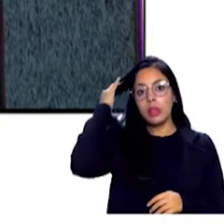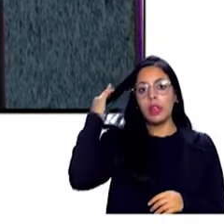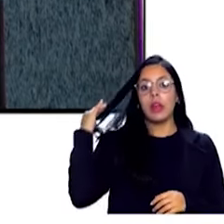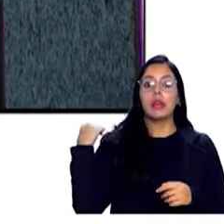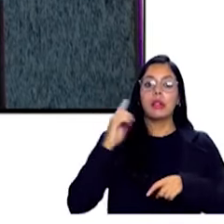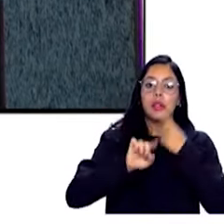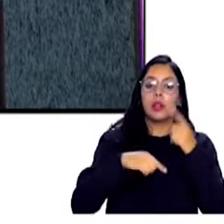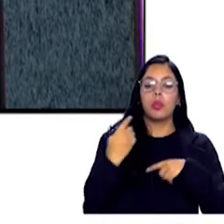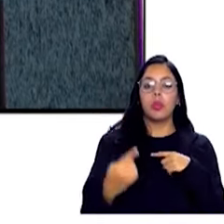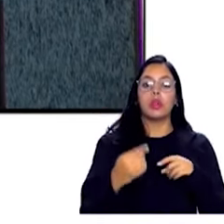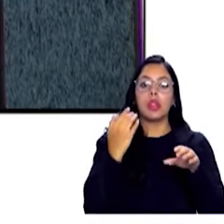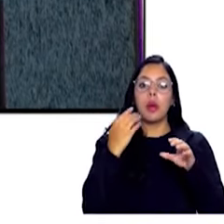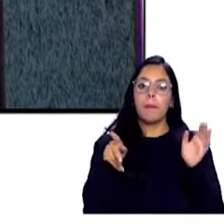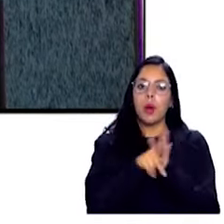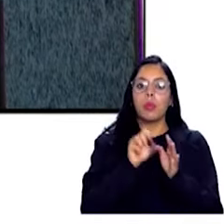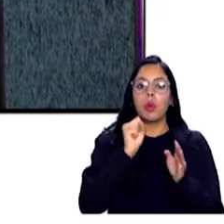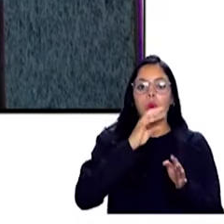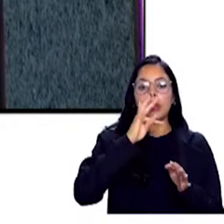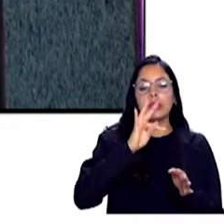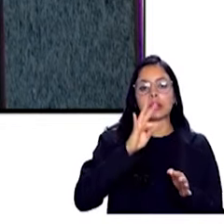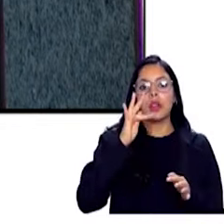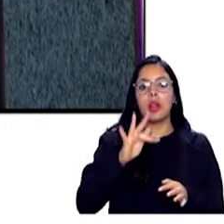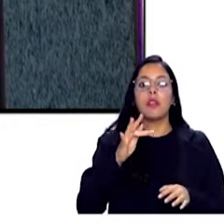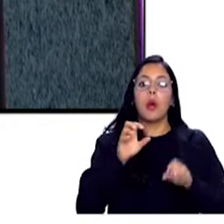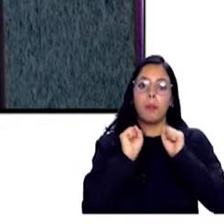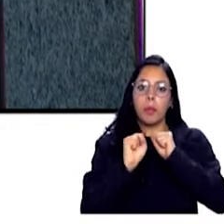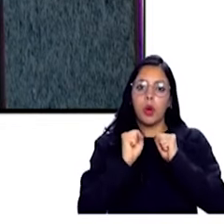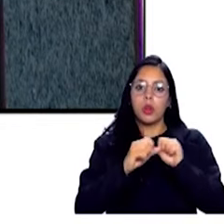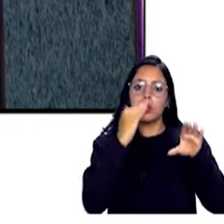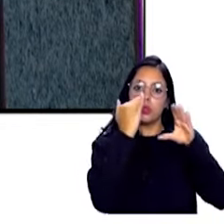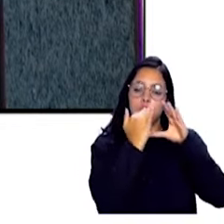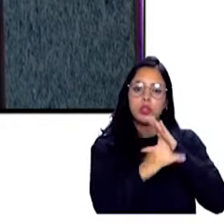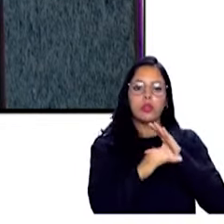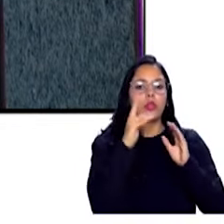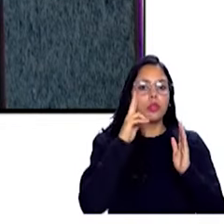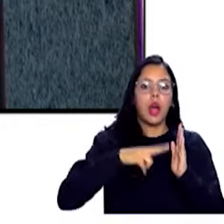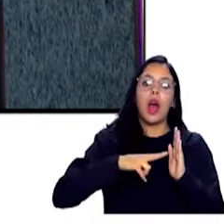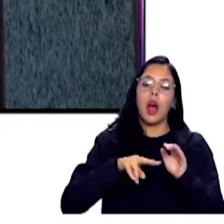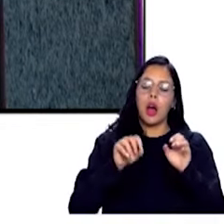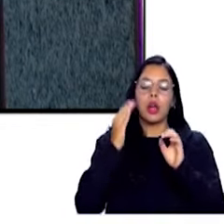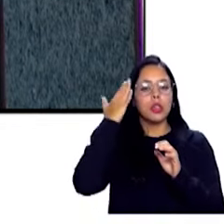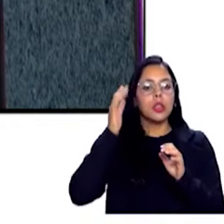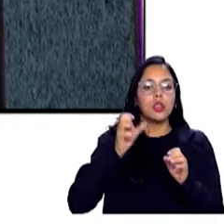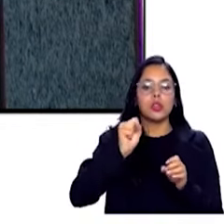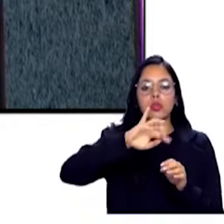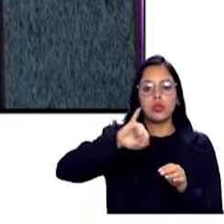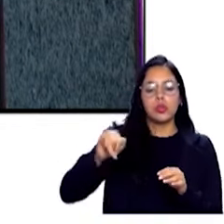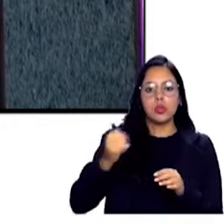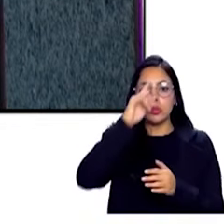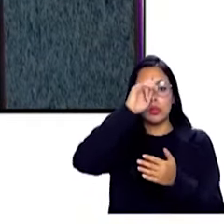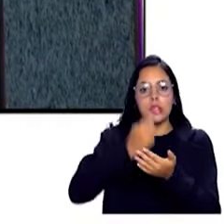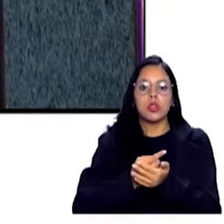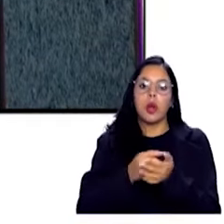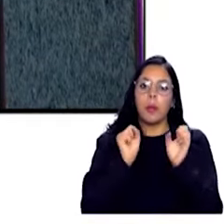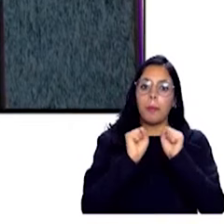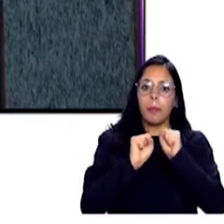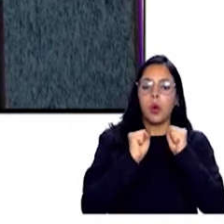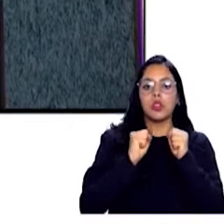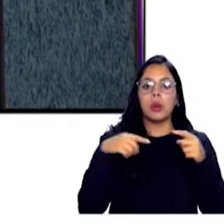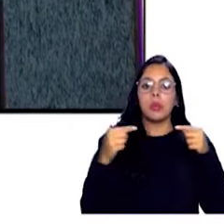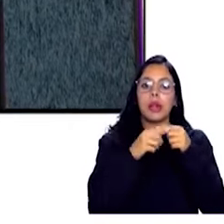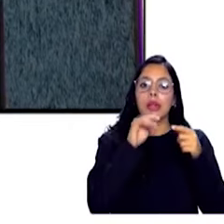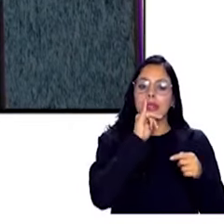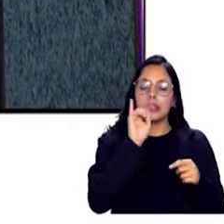então declará-la constitucional ou se for o caso inconstitucional mas não poderá